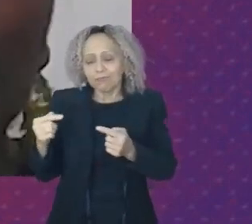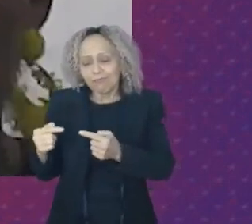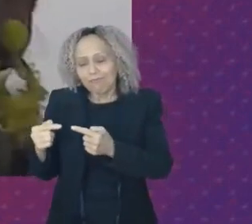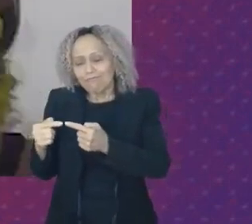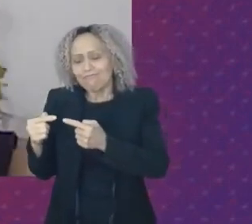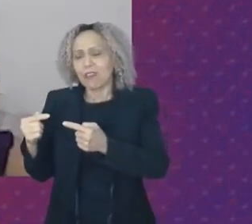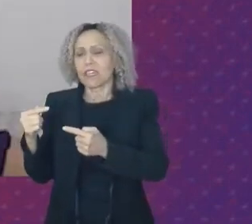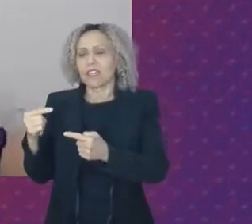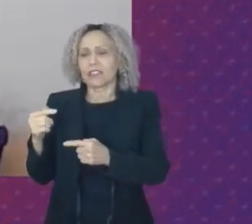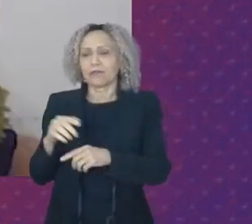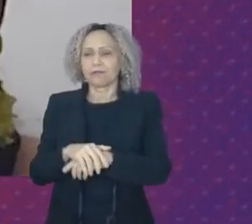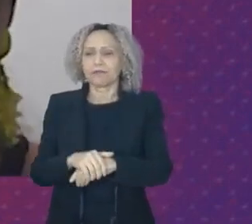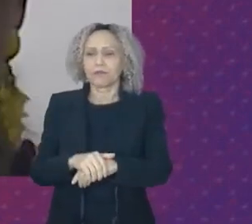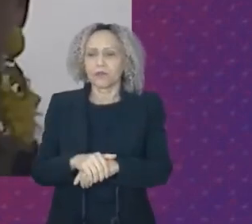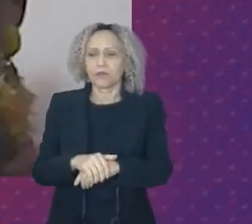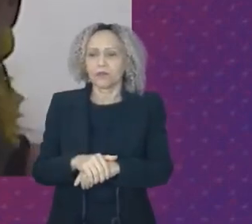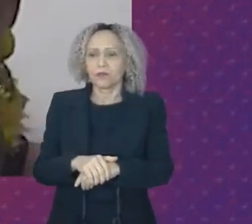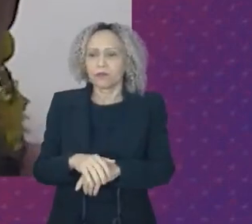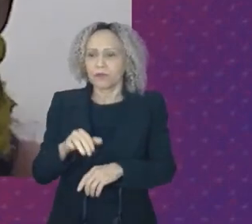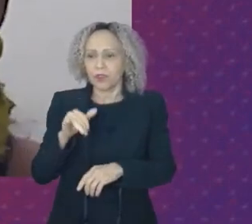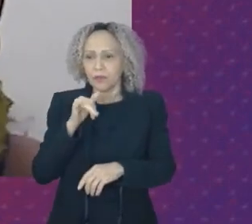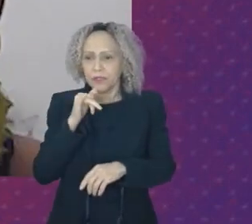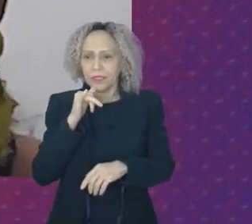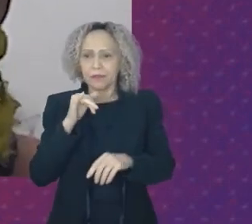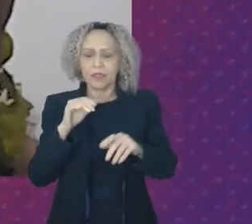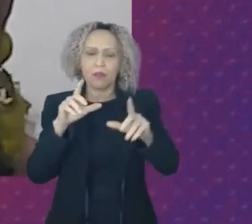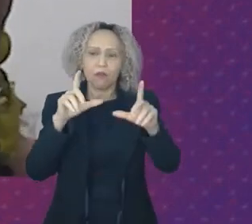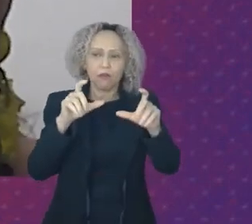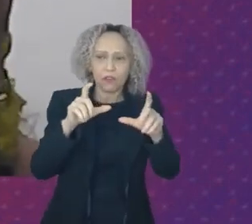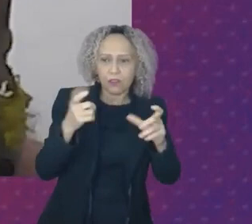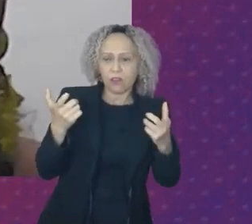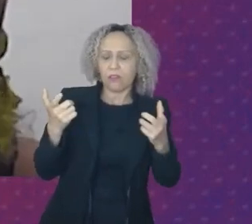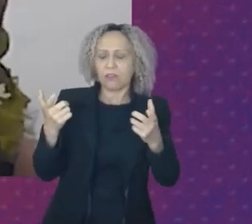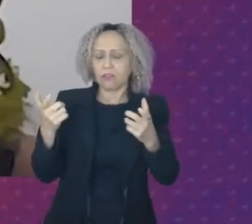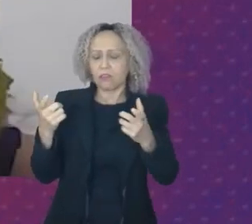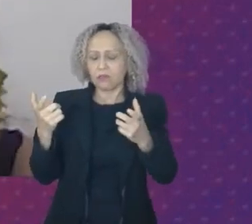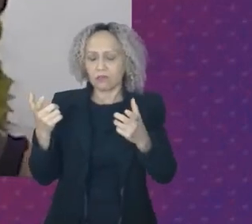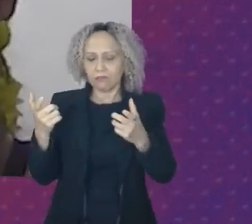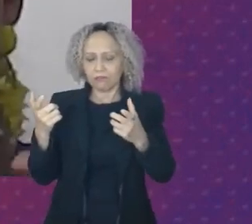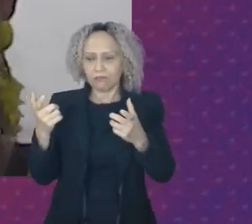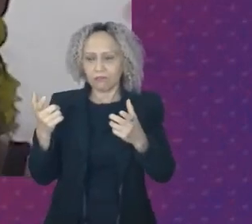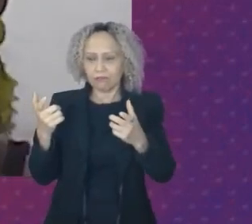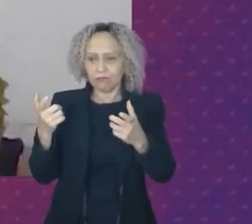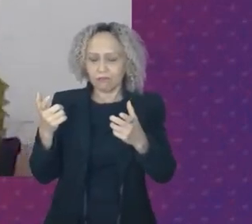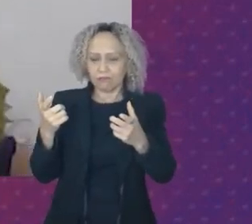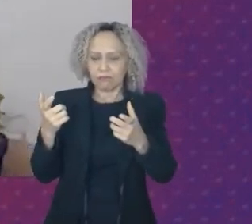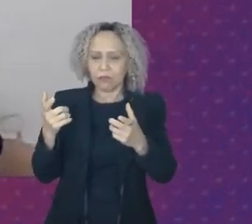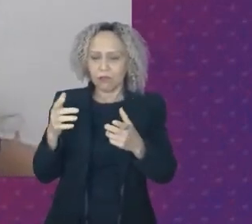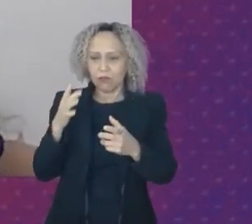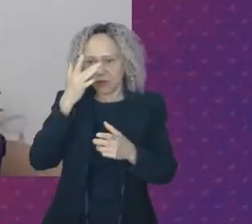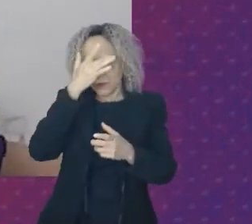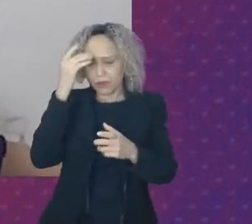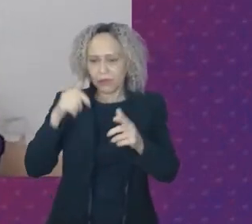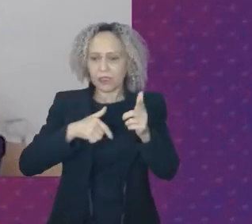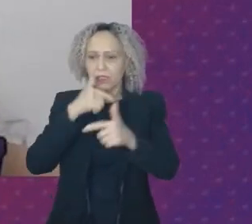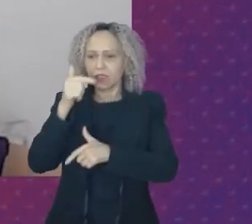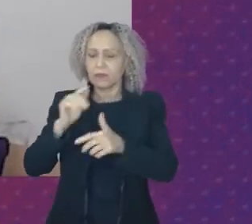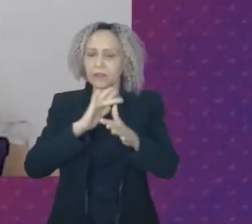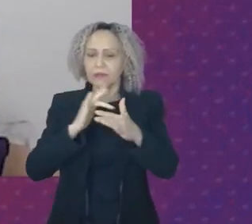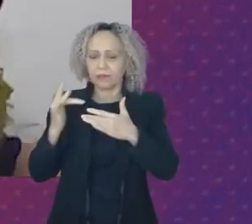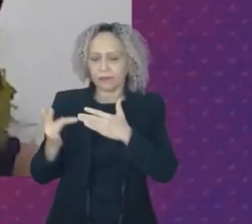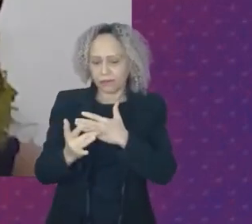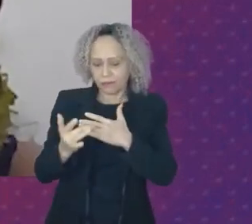pode ser um fotógrafo, um social media, ou uma pessoa que execute as funções, mas esse